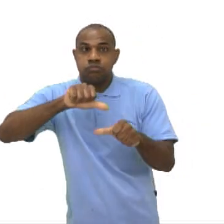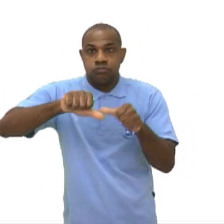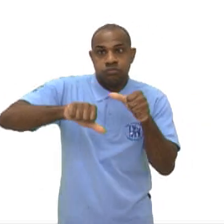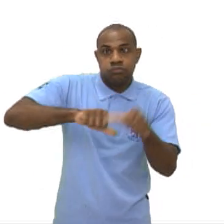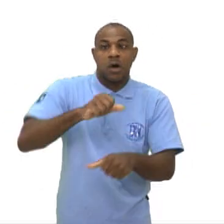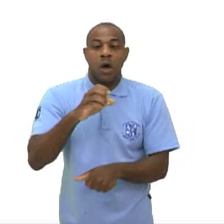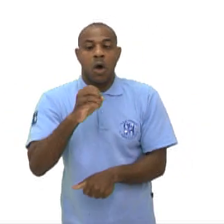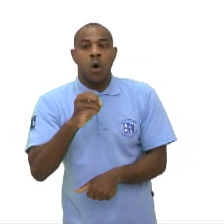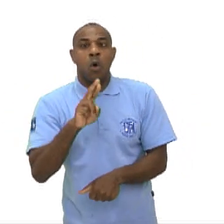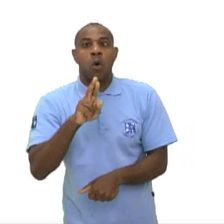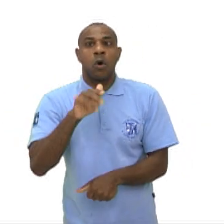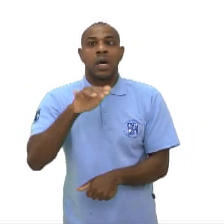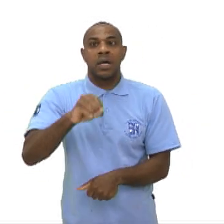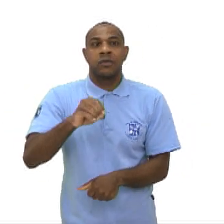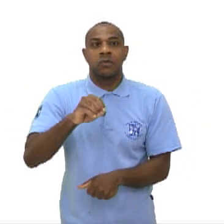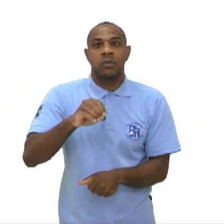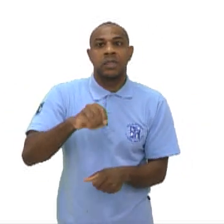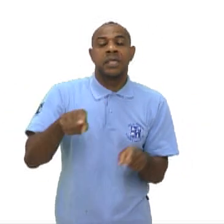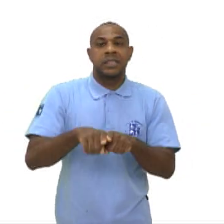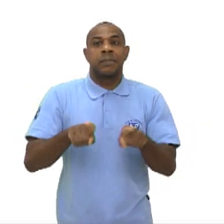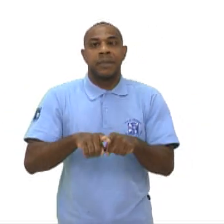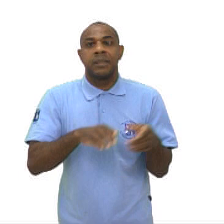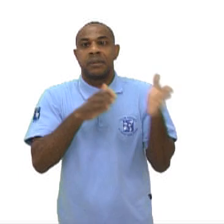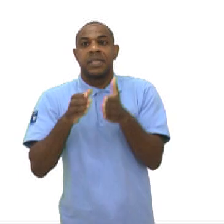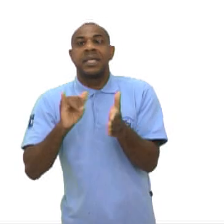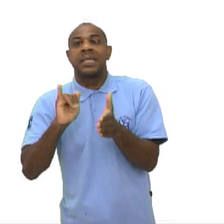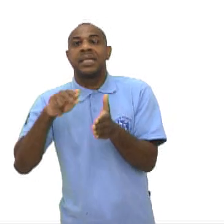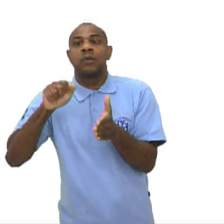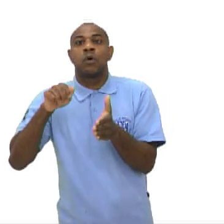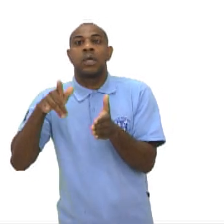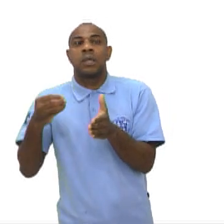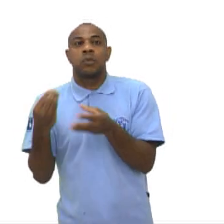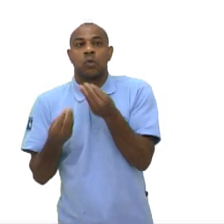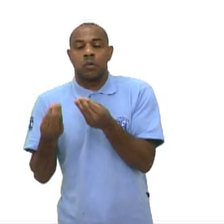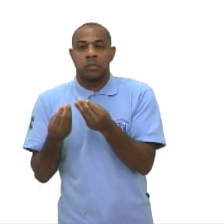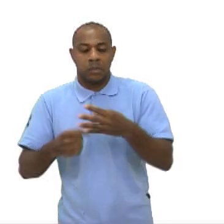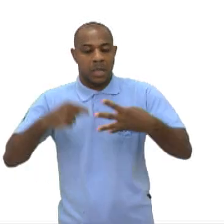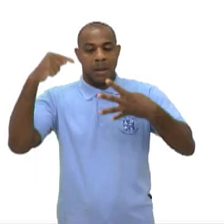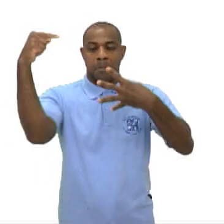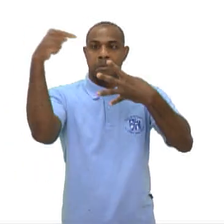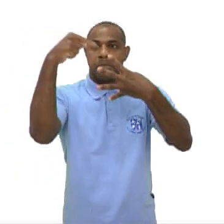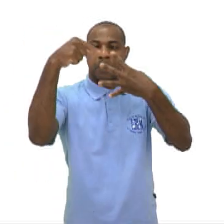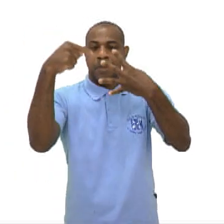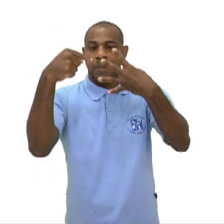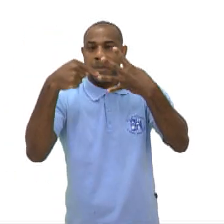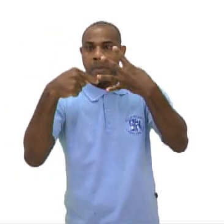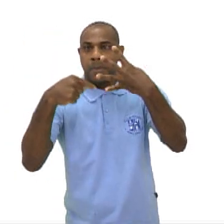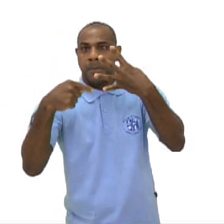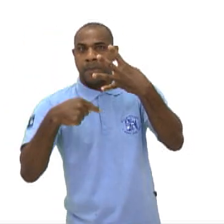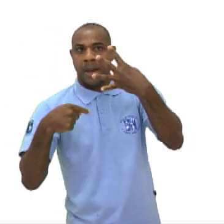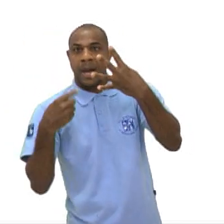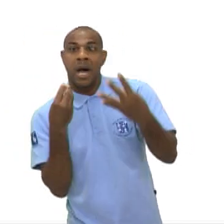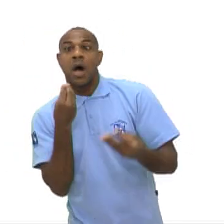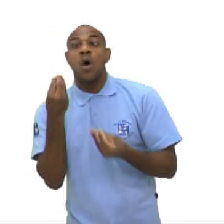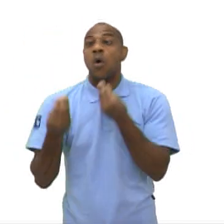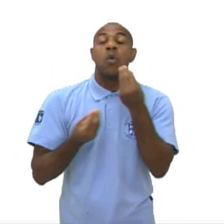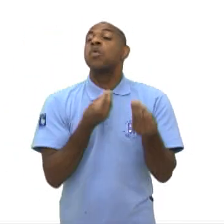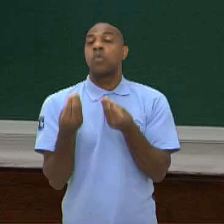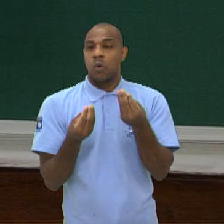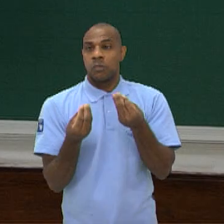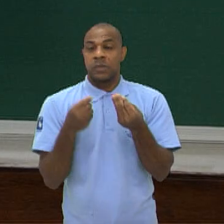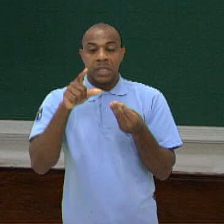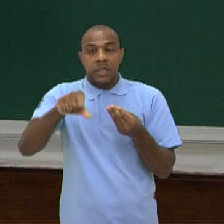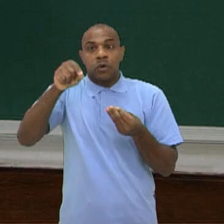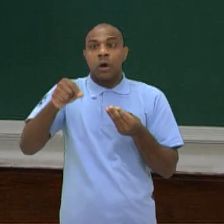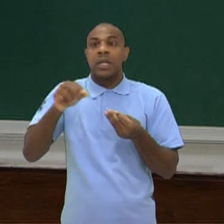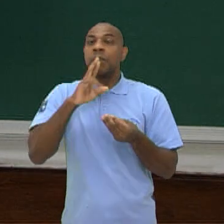o orgânico? Letra A, autótrofos. Letra B, heterótrofos. Letra C, os decompositores. Ou letra